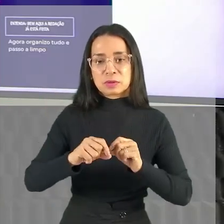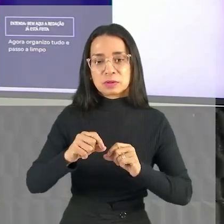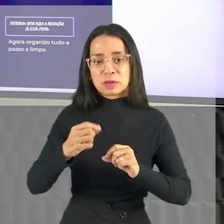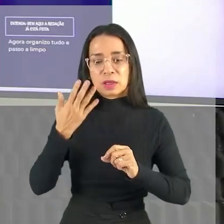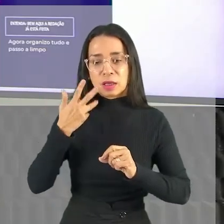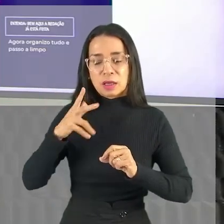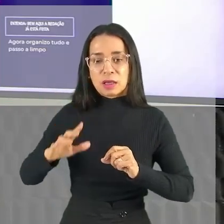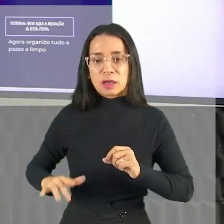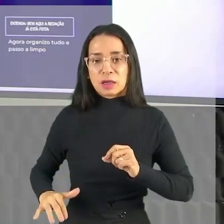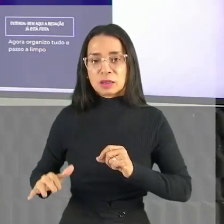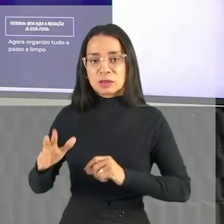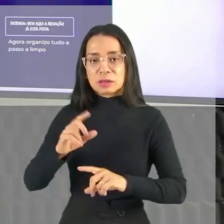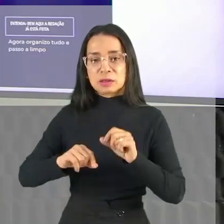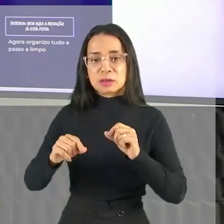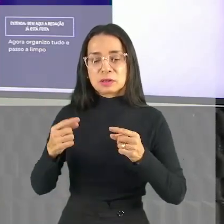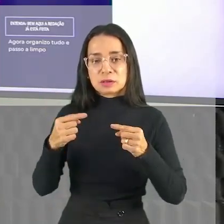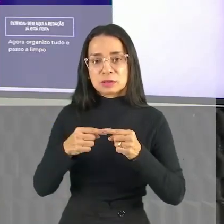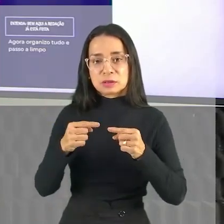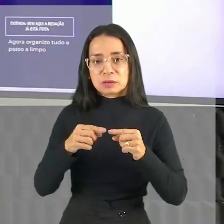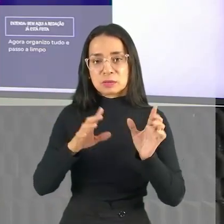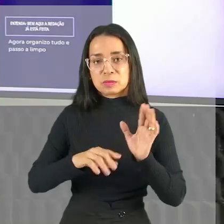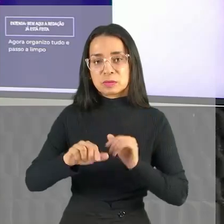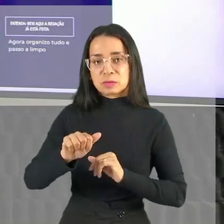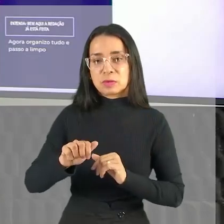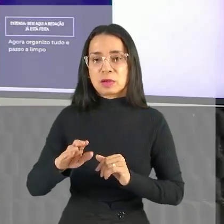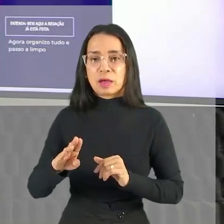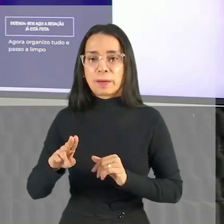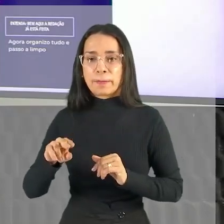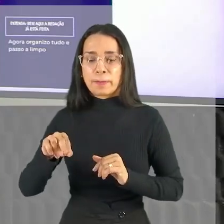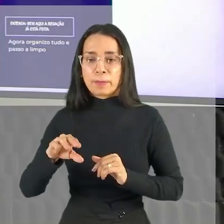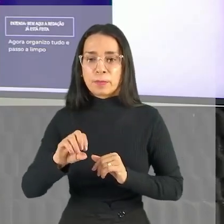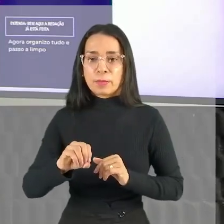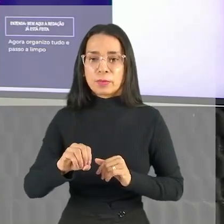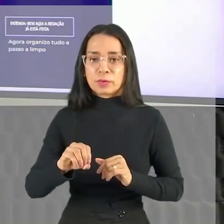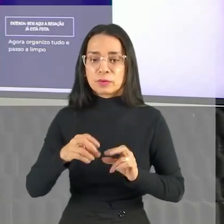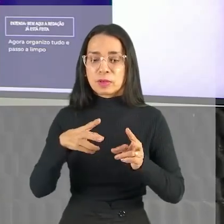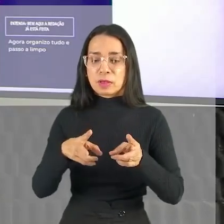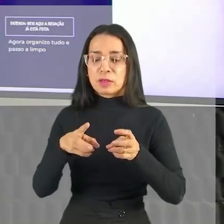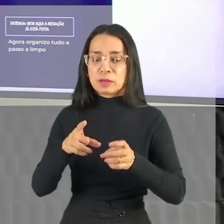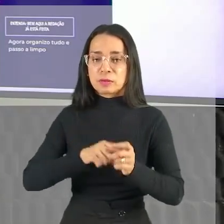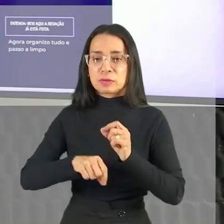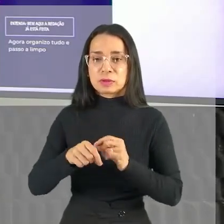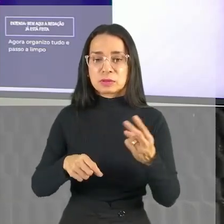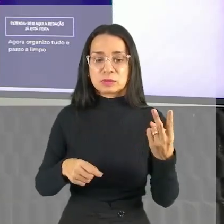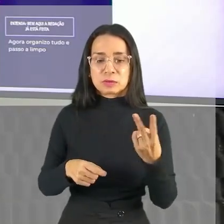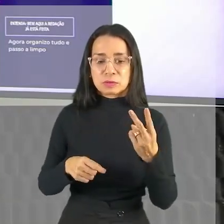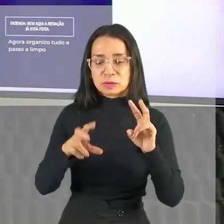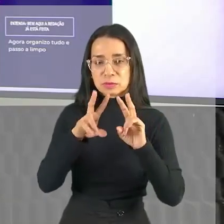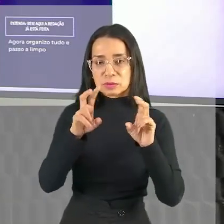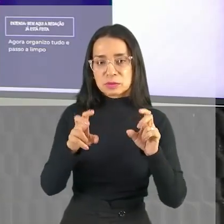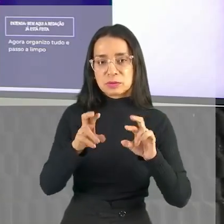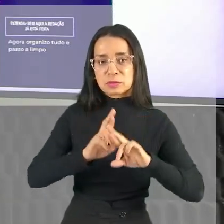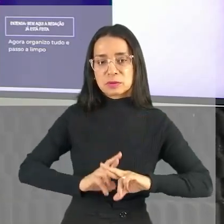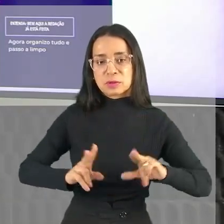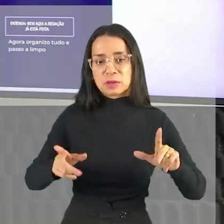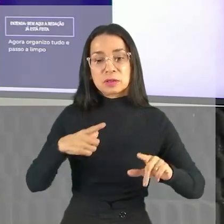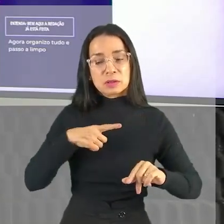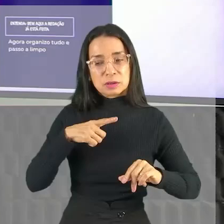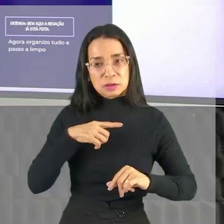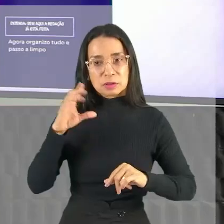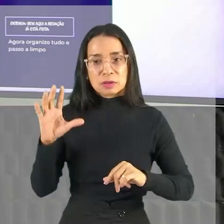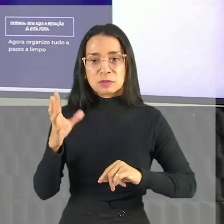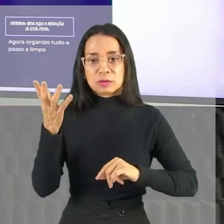criança, quanto ao abuso e à exploração, que são 2 nuances bem diferentes, têm acontecido, né, nos últimos tempos.